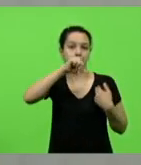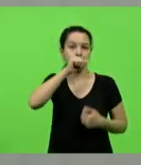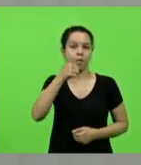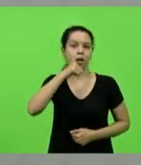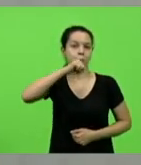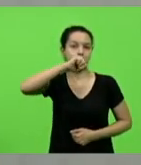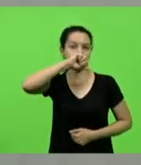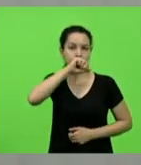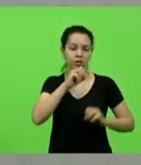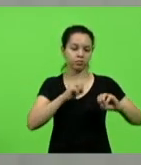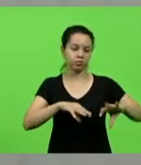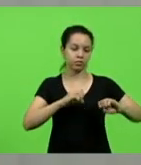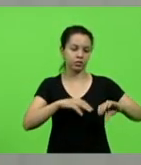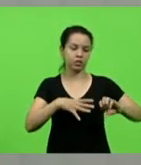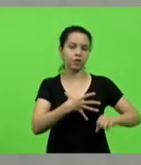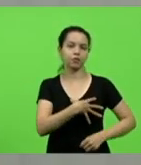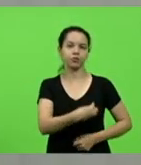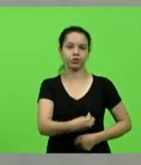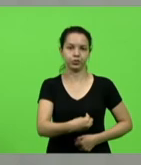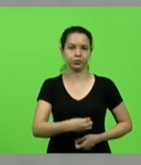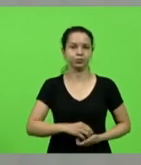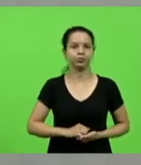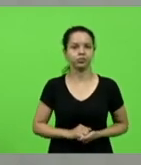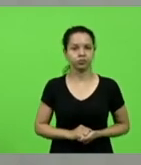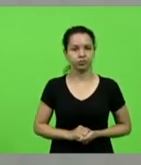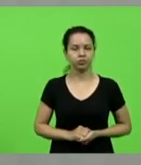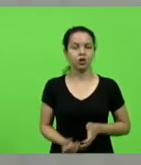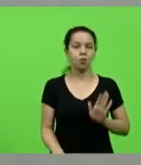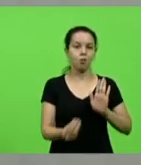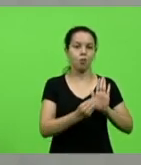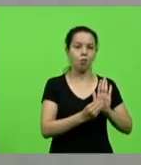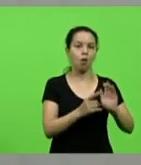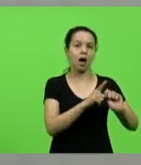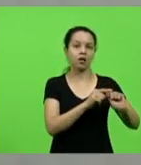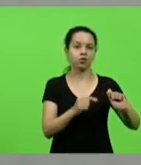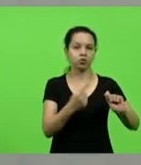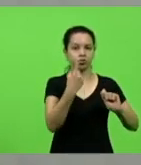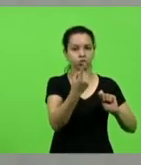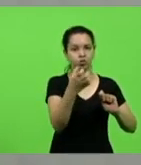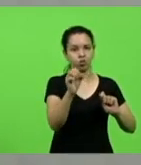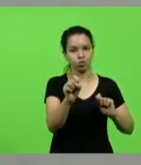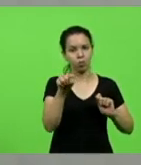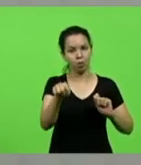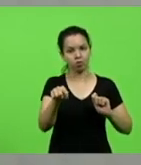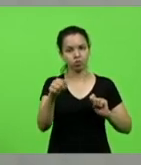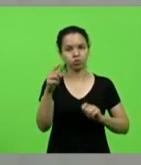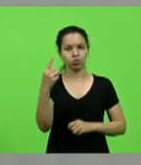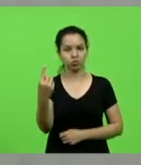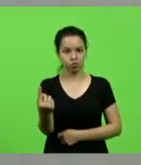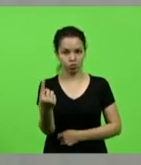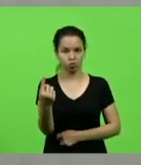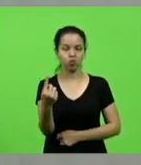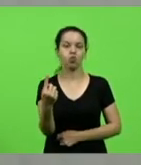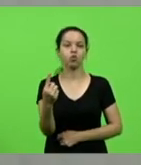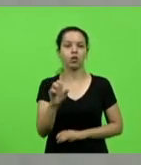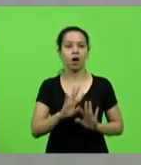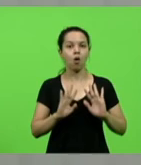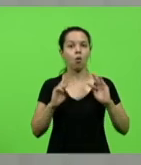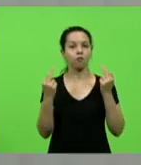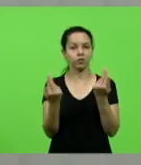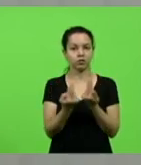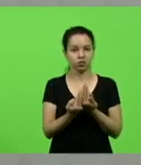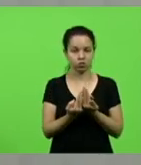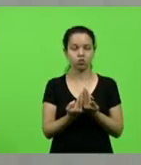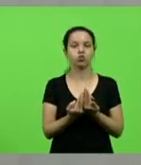pela educação de seus filhos, previsto no artigo 18.1 da Convenção sobre os Direitos da Criança, e